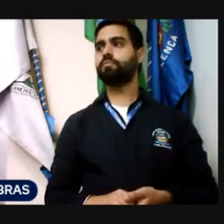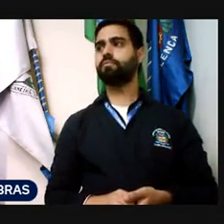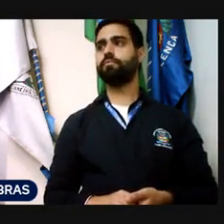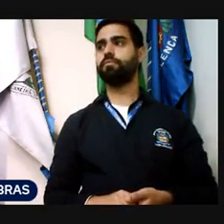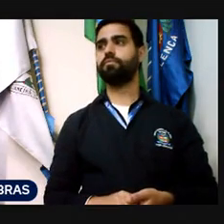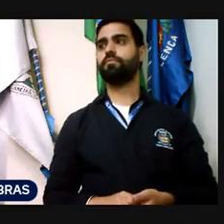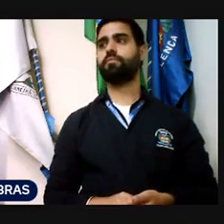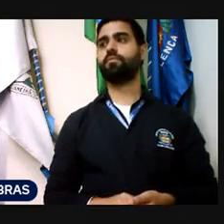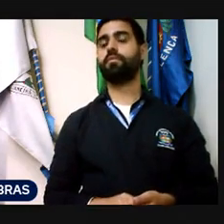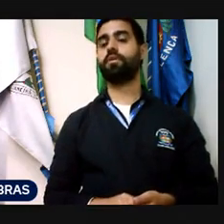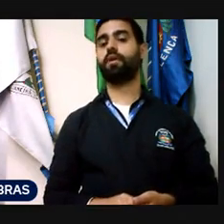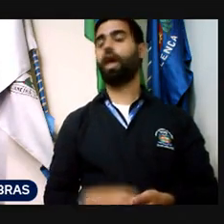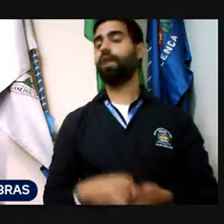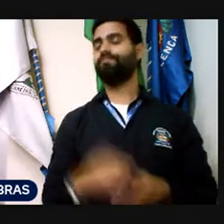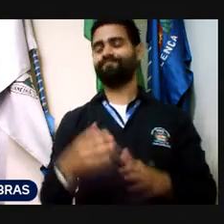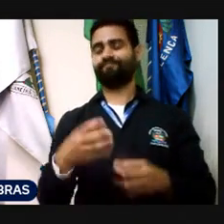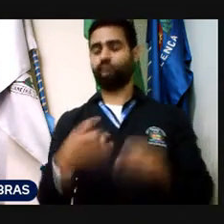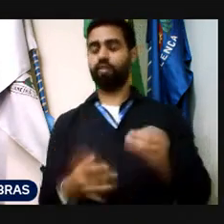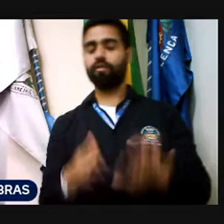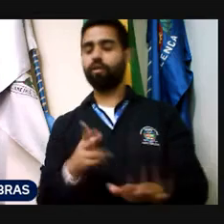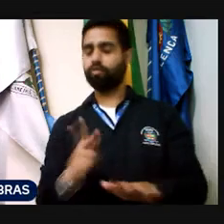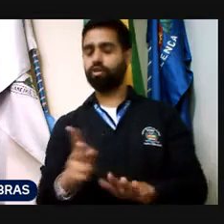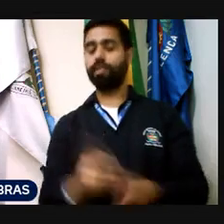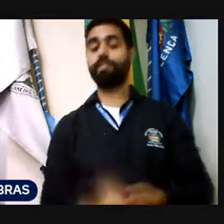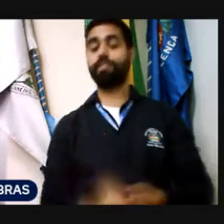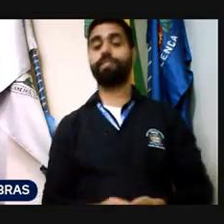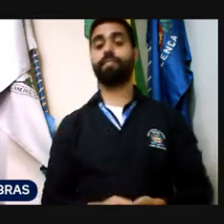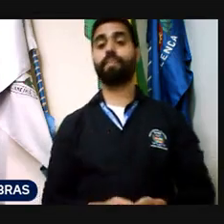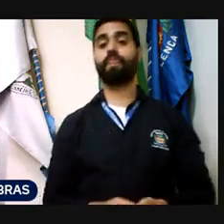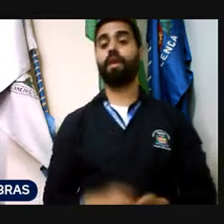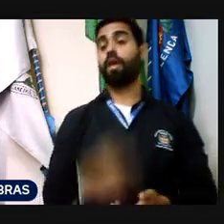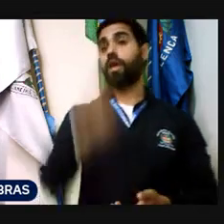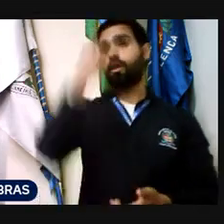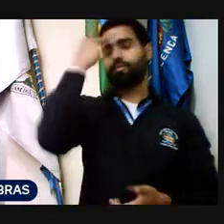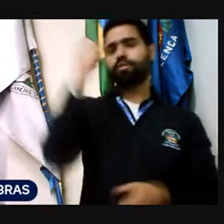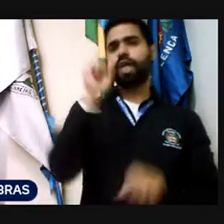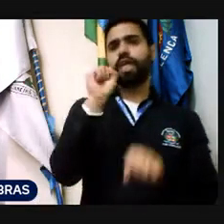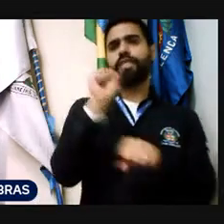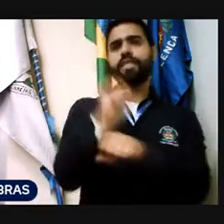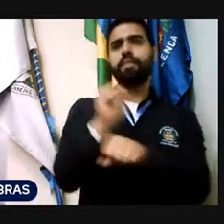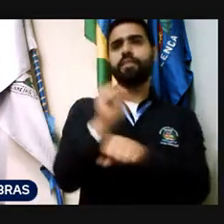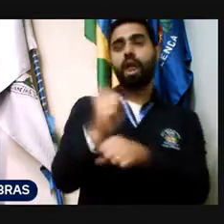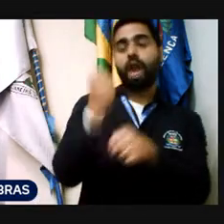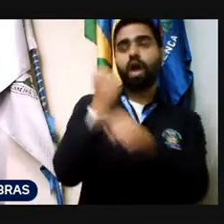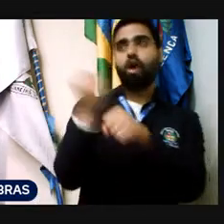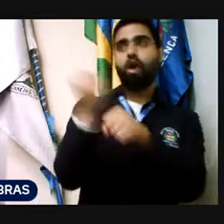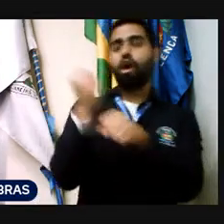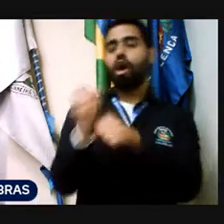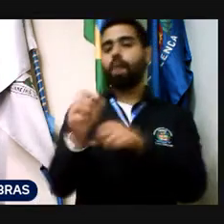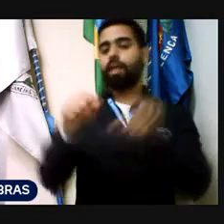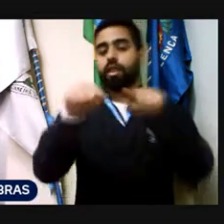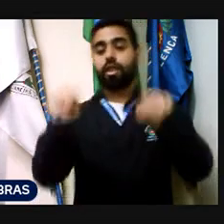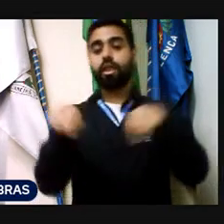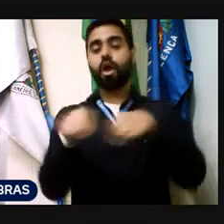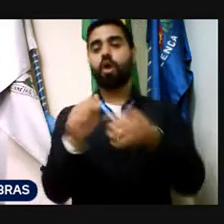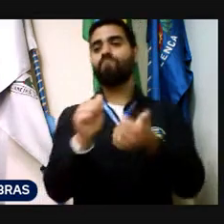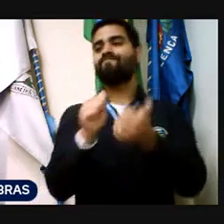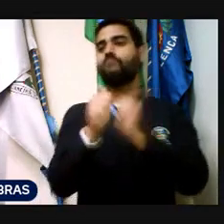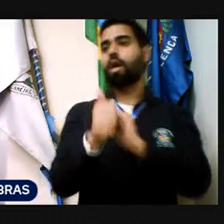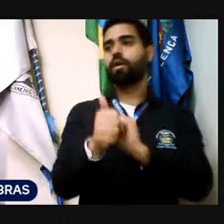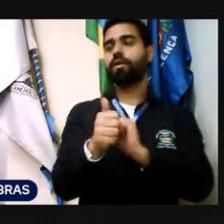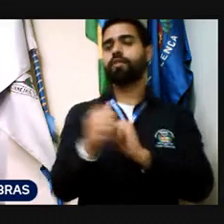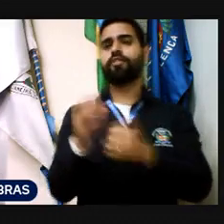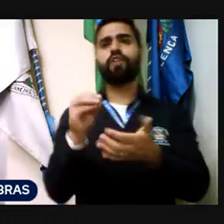Justificativa. Há muitos moradores reivindicam e esperam a reforma da única quadra do bairro São Francisco, onde existe a carência